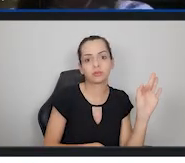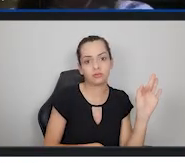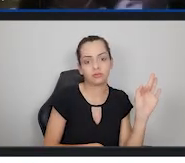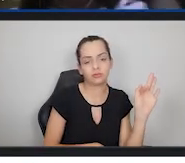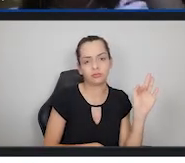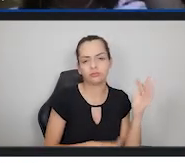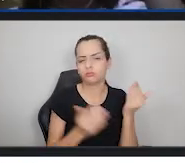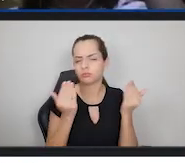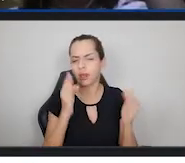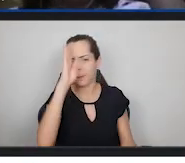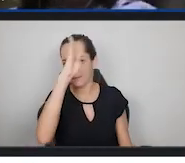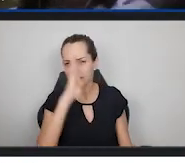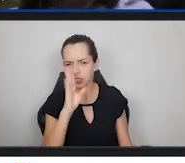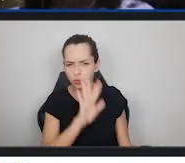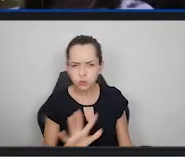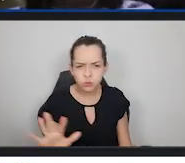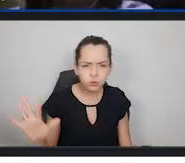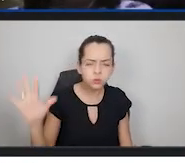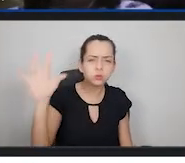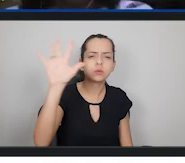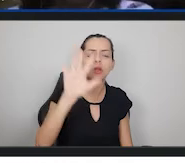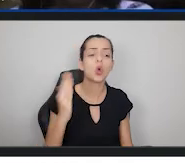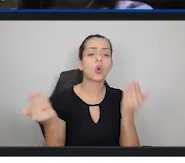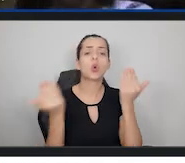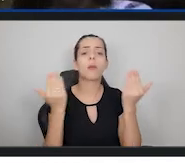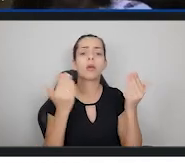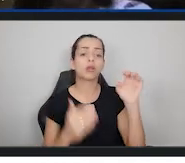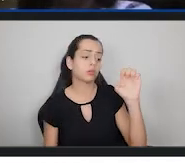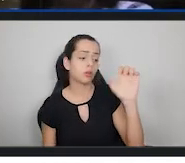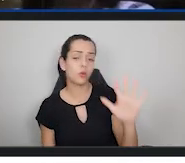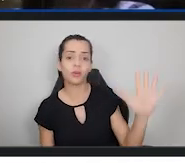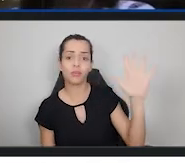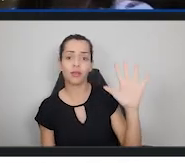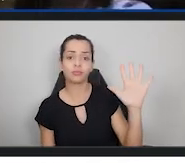equivale a uma extensão territorial da França, né, para a gente ter